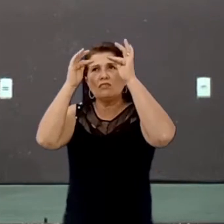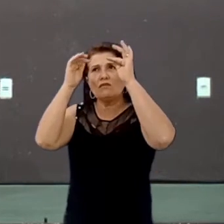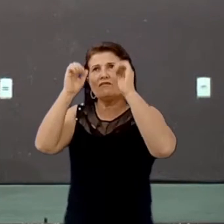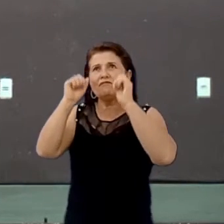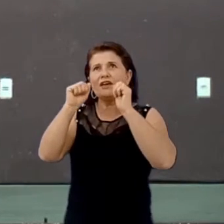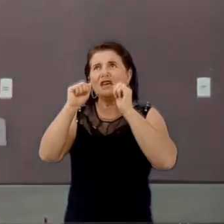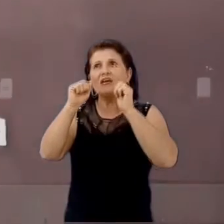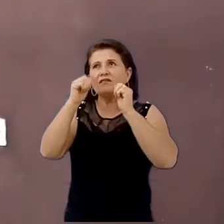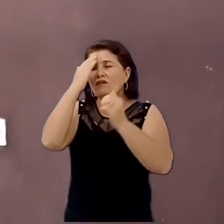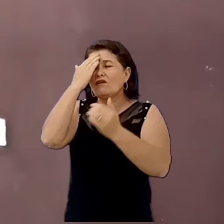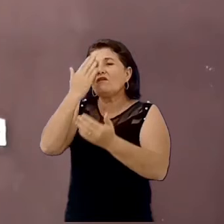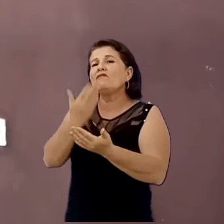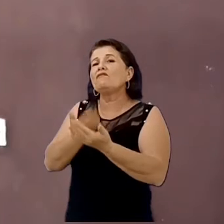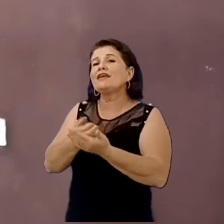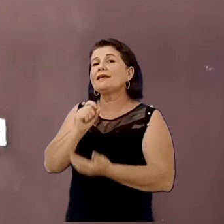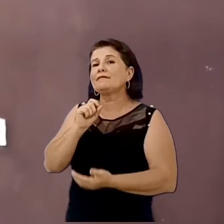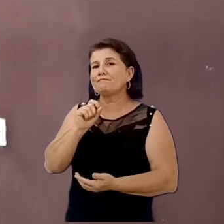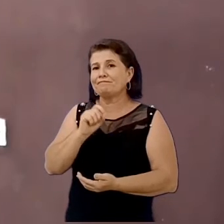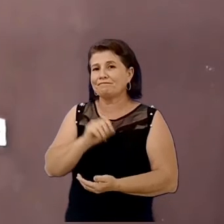fé?